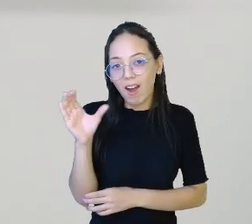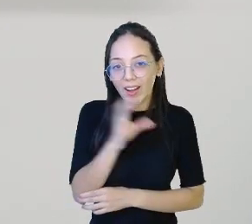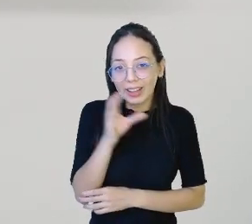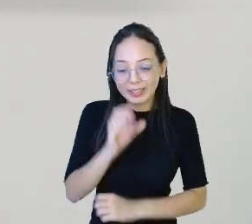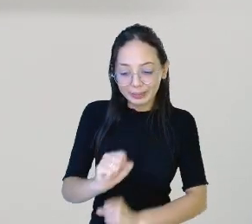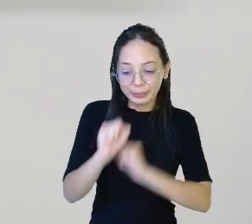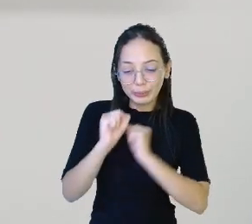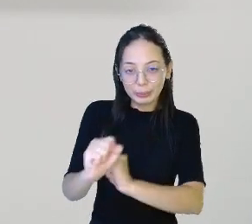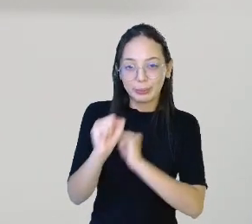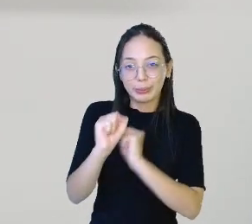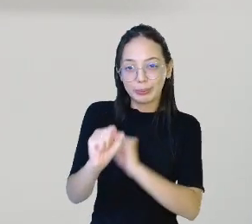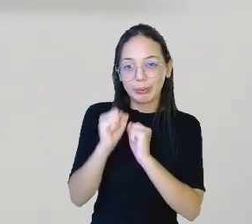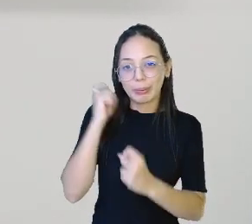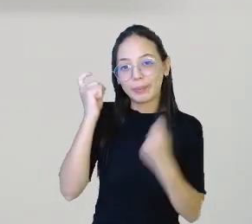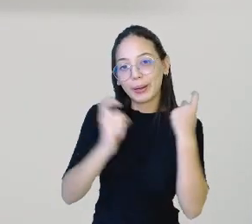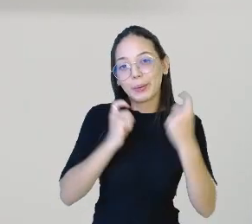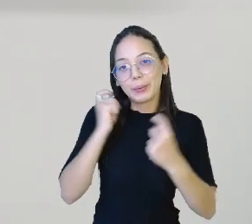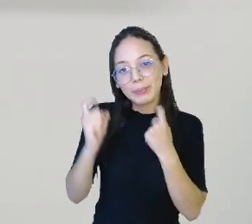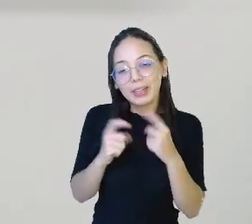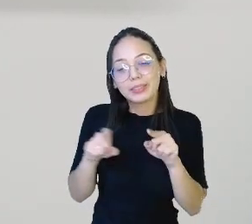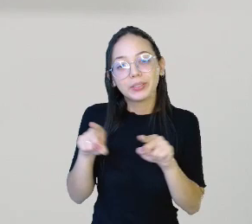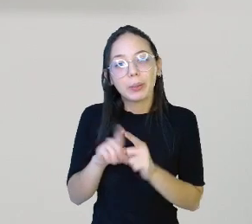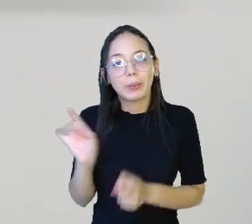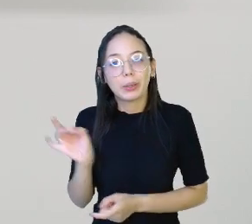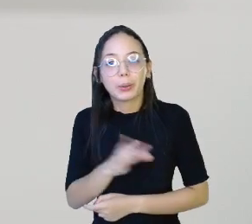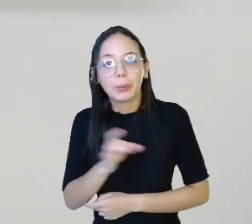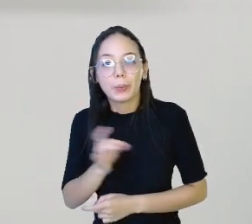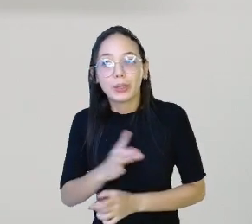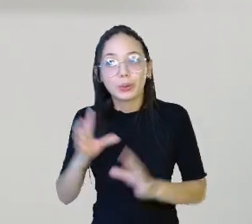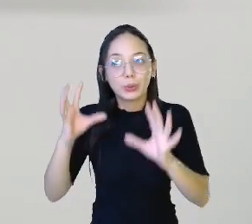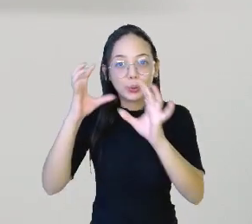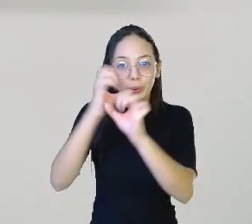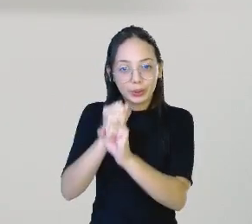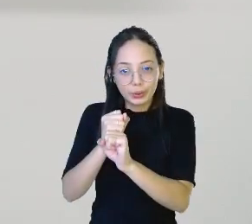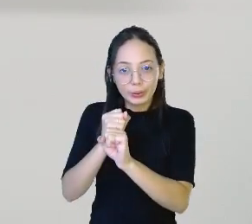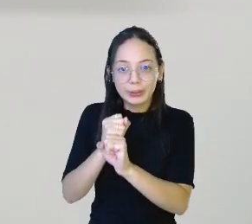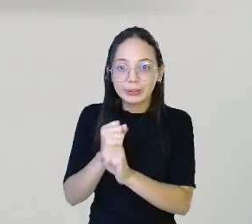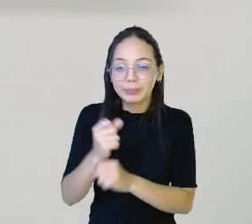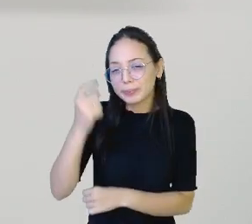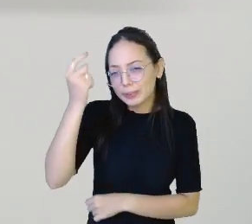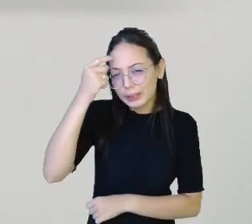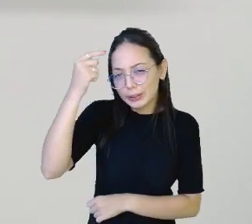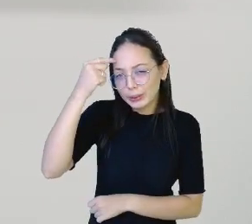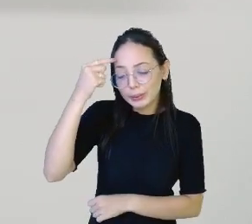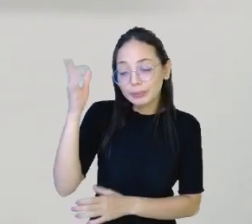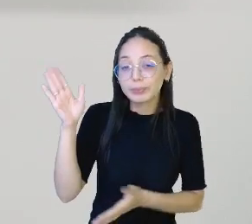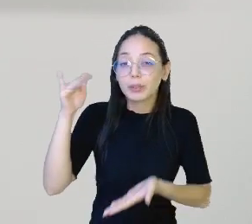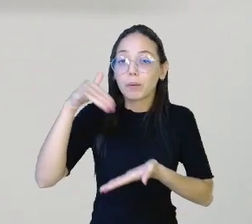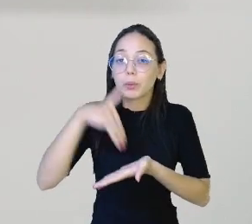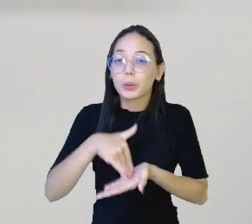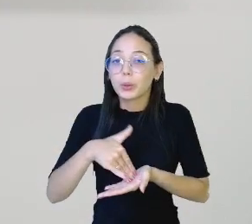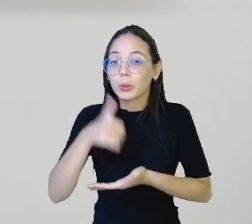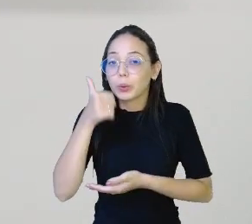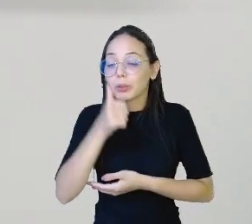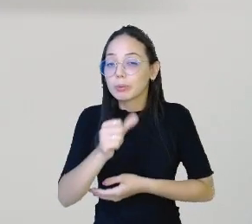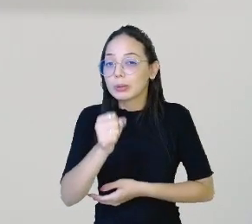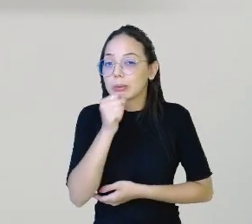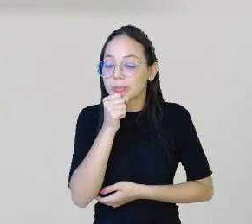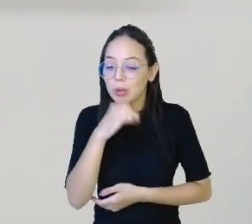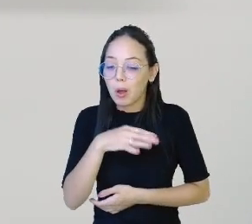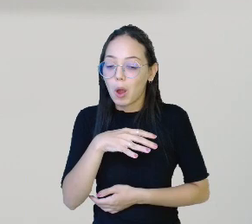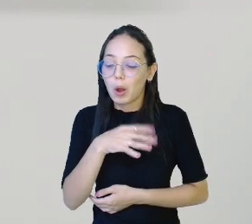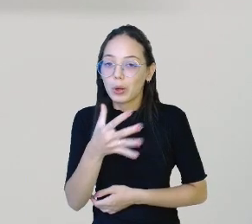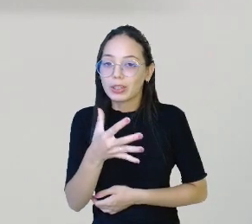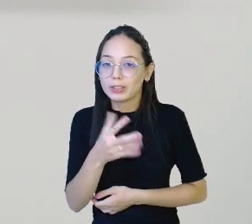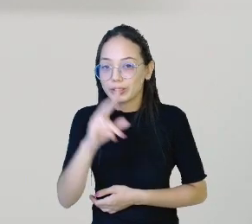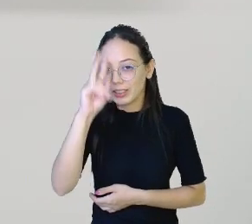correndo, desesperado, com medo do espelho. Já pensou? E por último, a corajosa